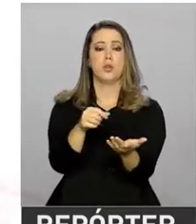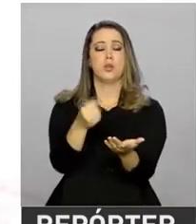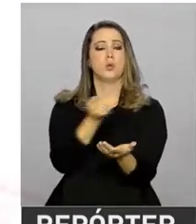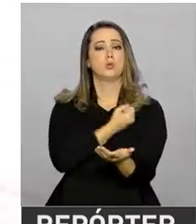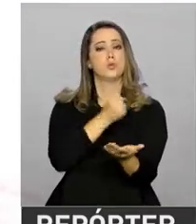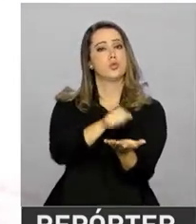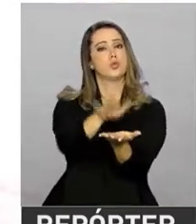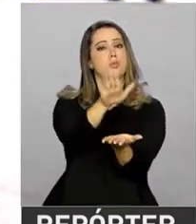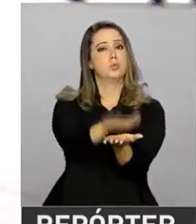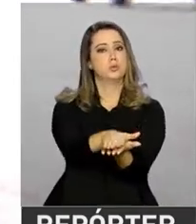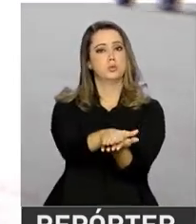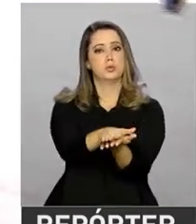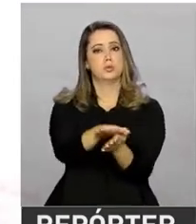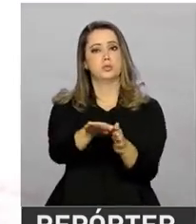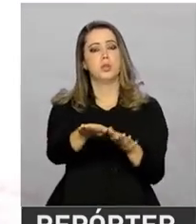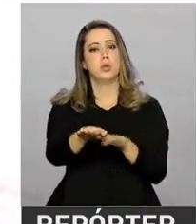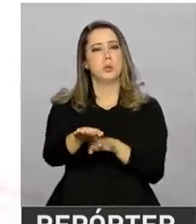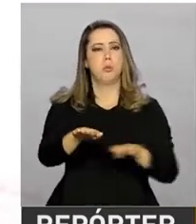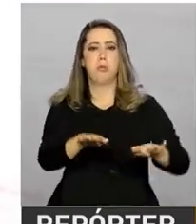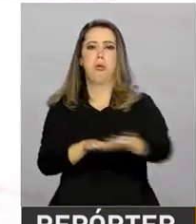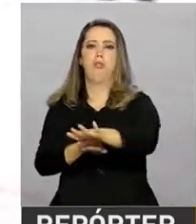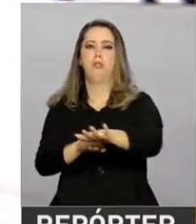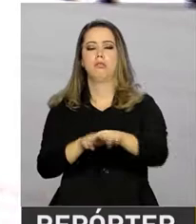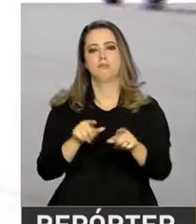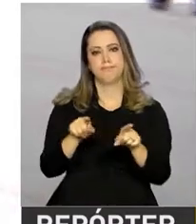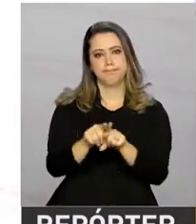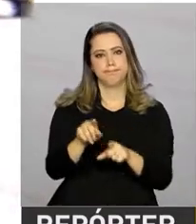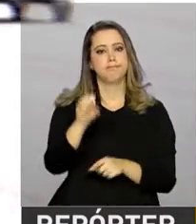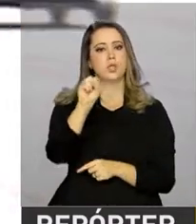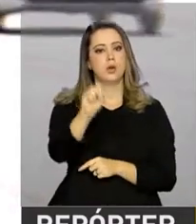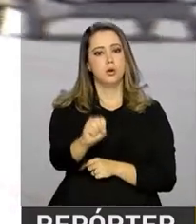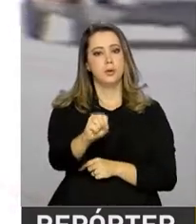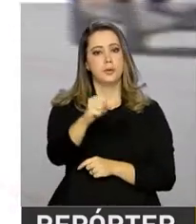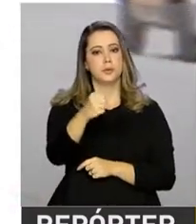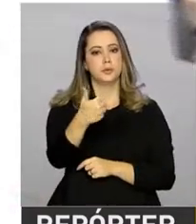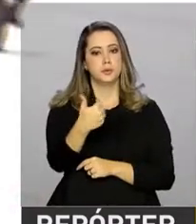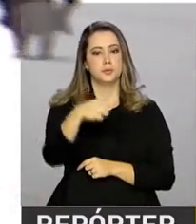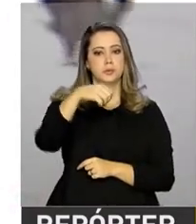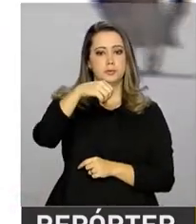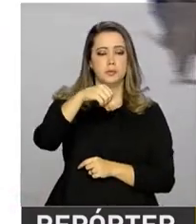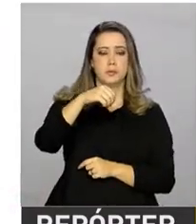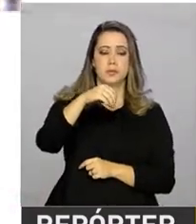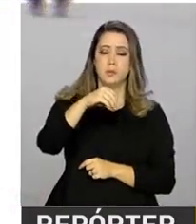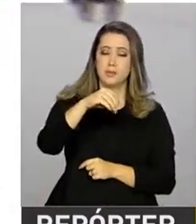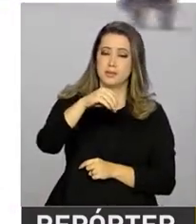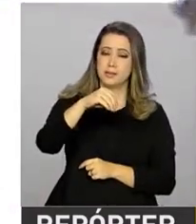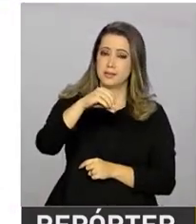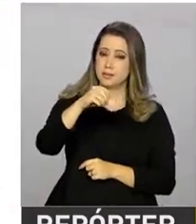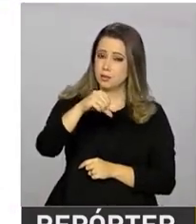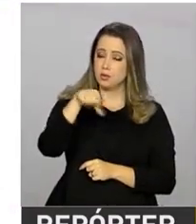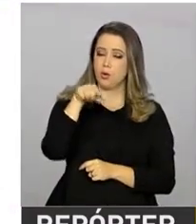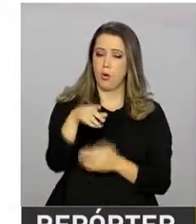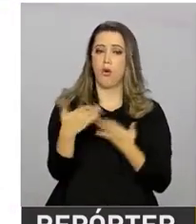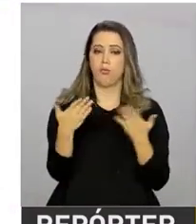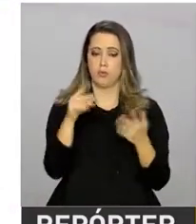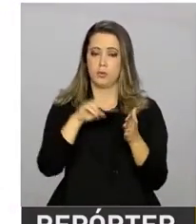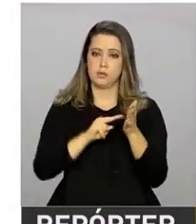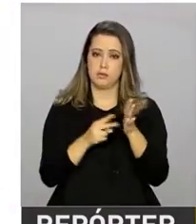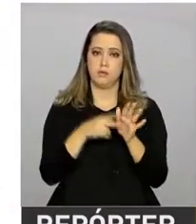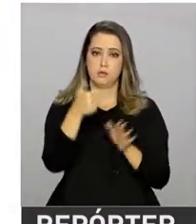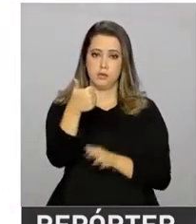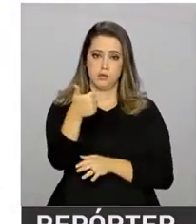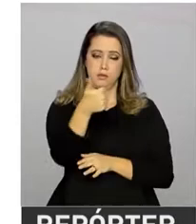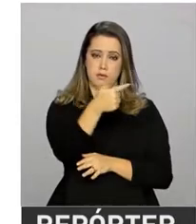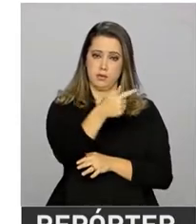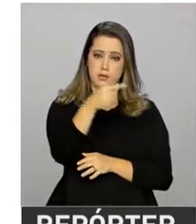irregulares foram 8109 atuações 17% menor quando comparado com o carnaval